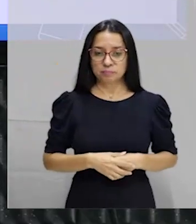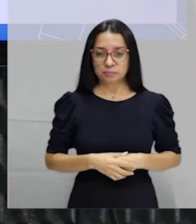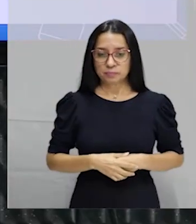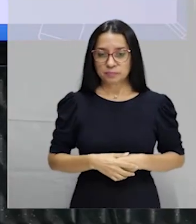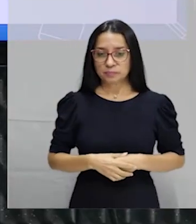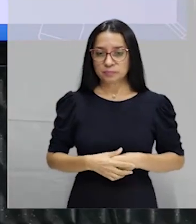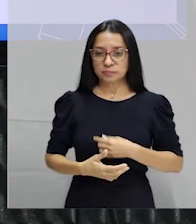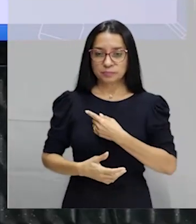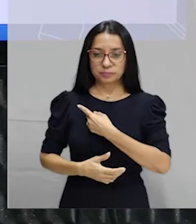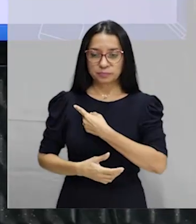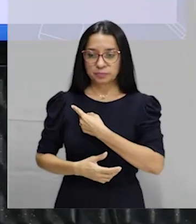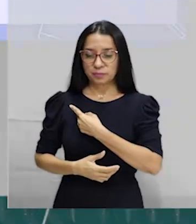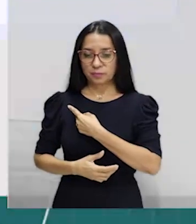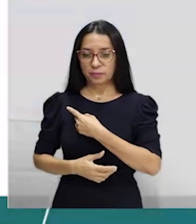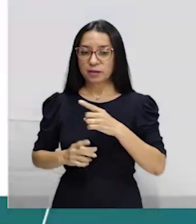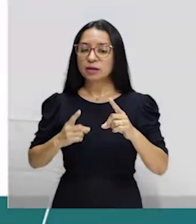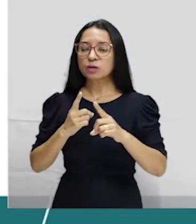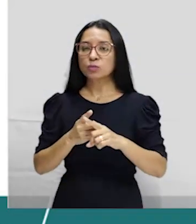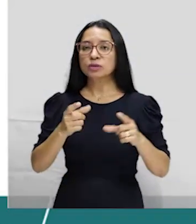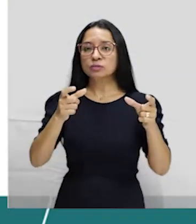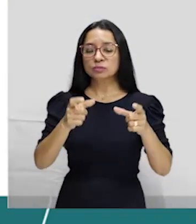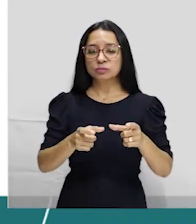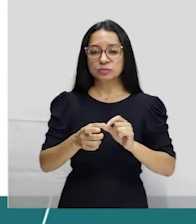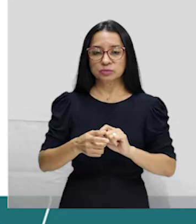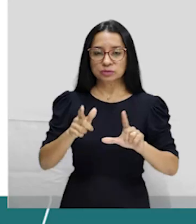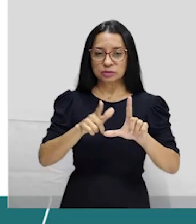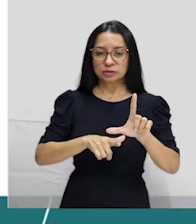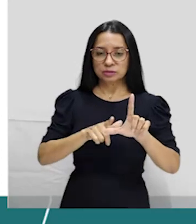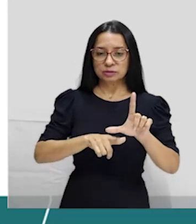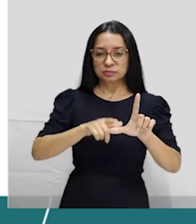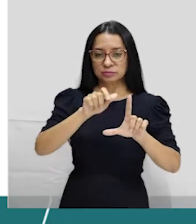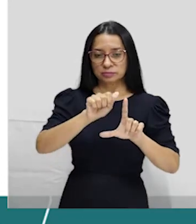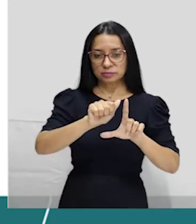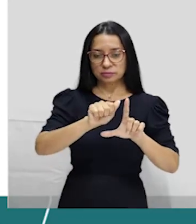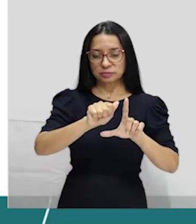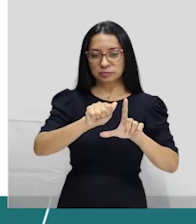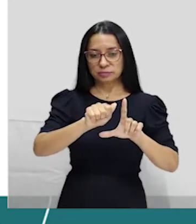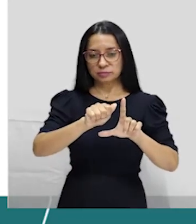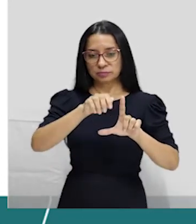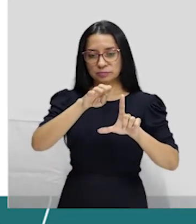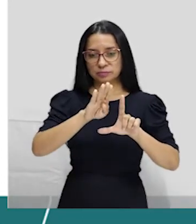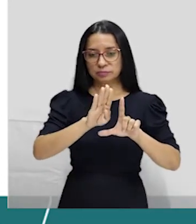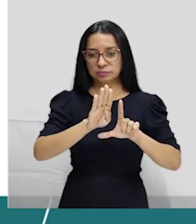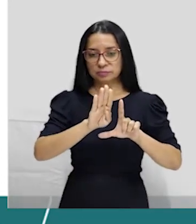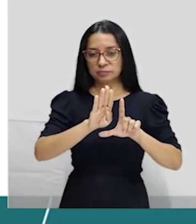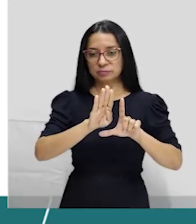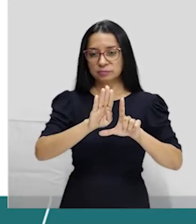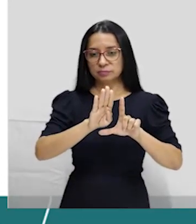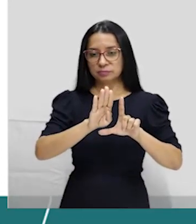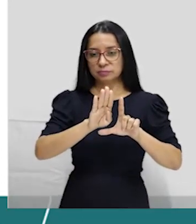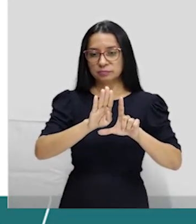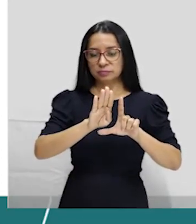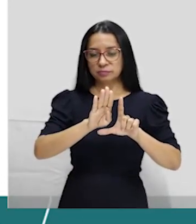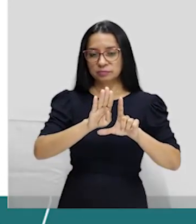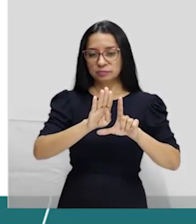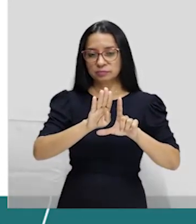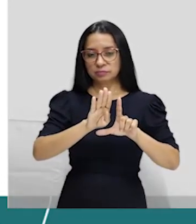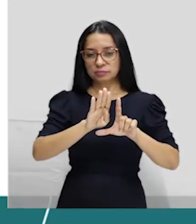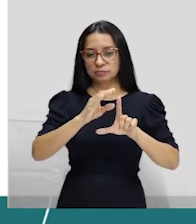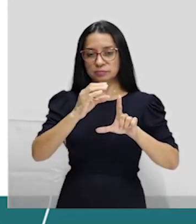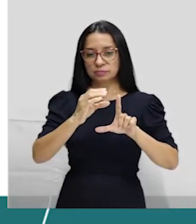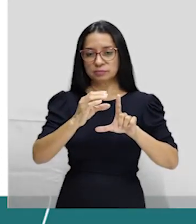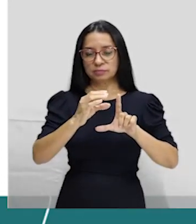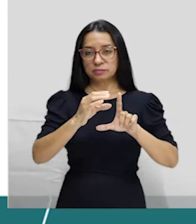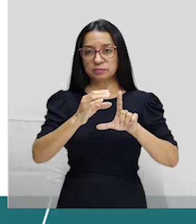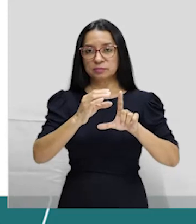de indústrias de ponta pode ser encontrado onde? Letra A, Vale do Silício, nos Estados Unidos. Letra B, Vale do Hangzhou, da China.